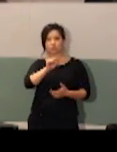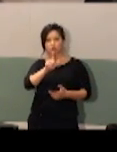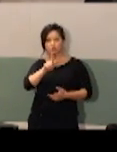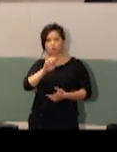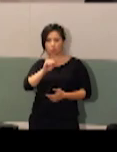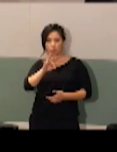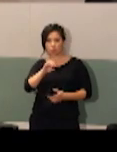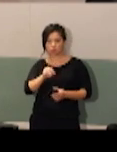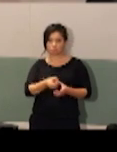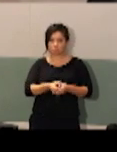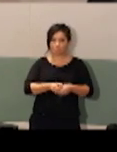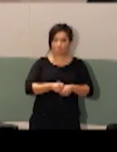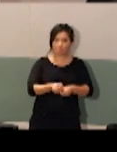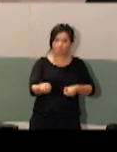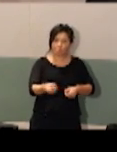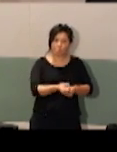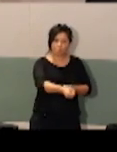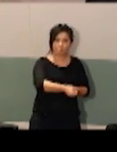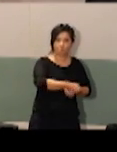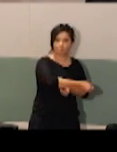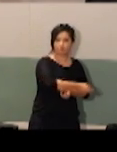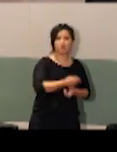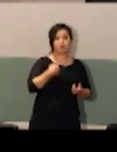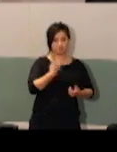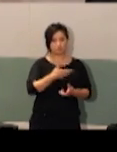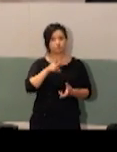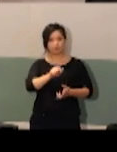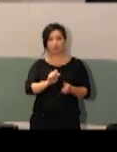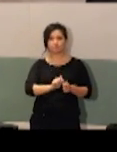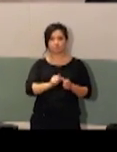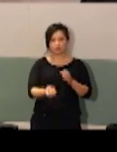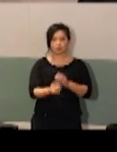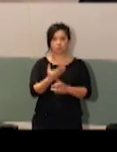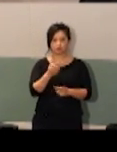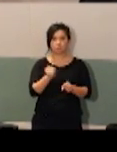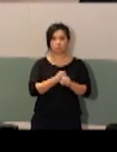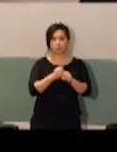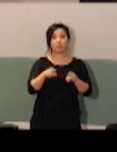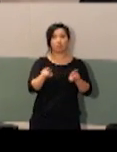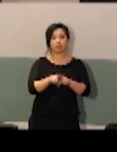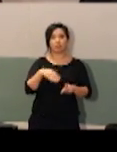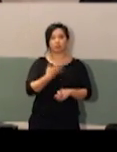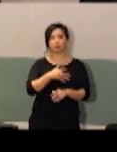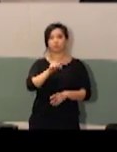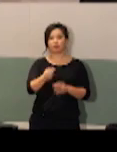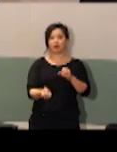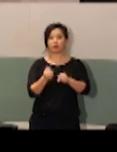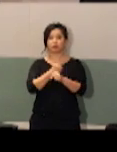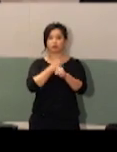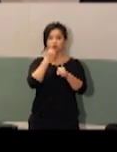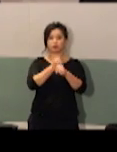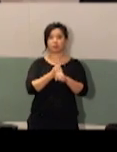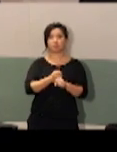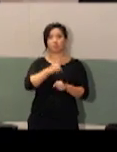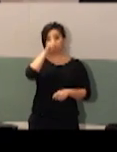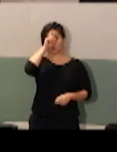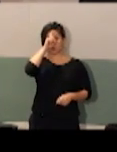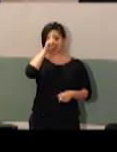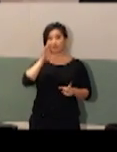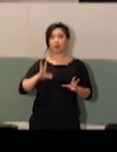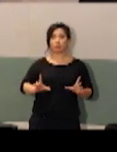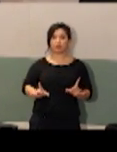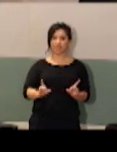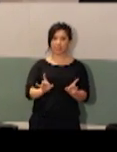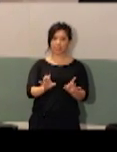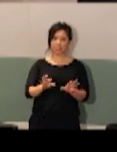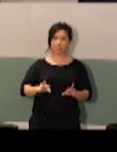têm a infraestrutura adequada, nós vamos fazer, e vamos fazer um hospital do câncer, porque a população está envelhecendo. O câncer é uma doença